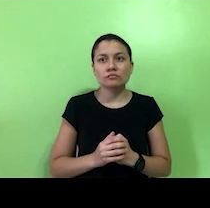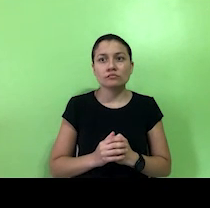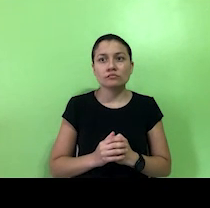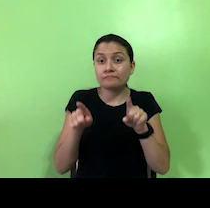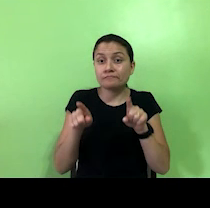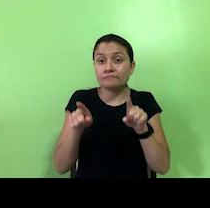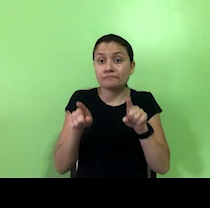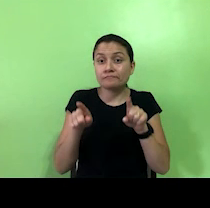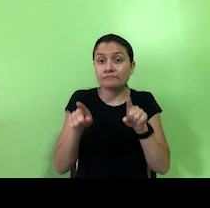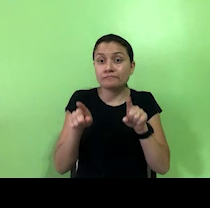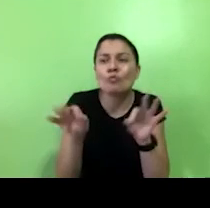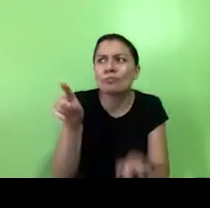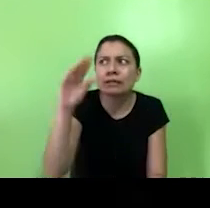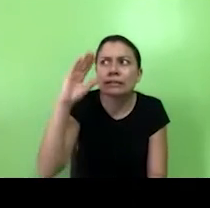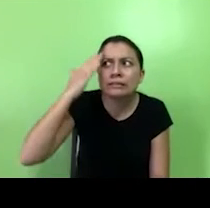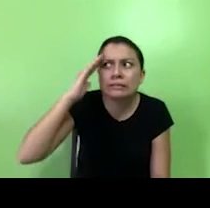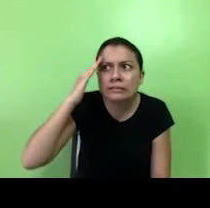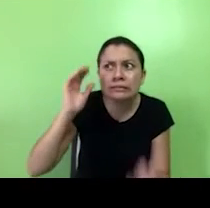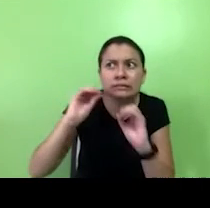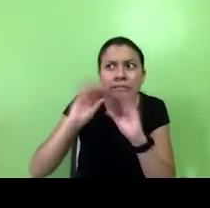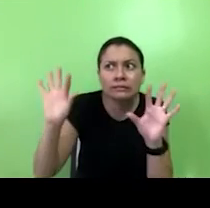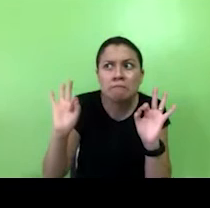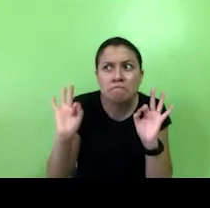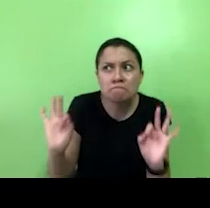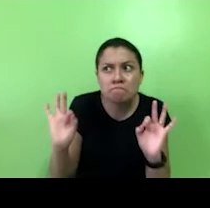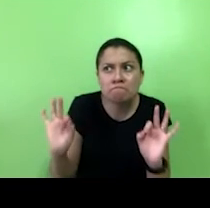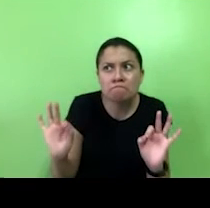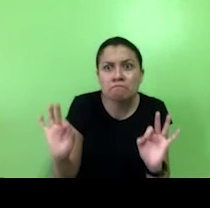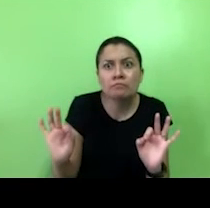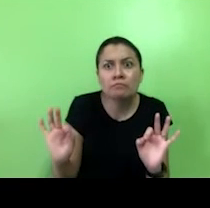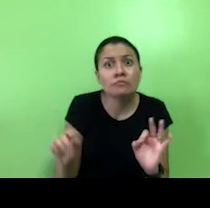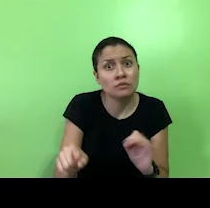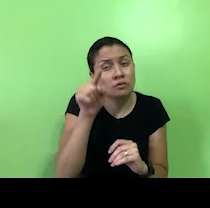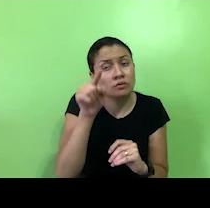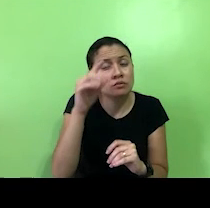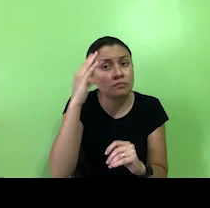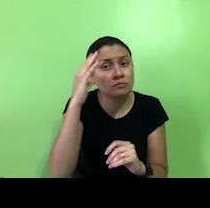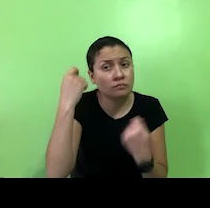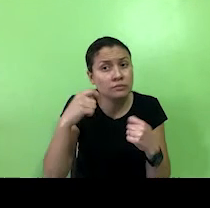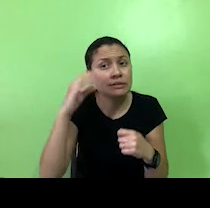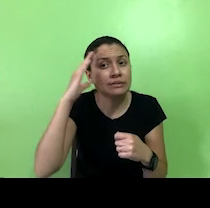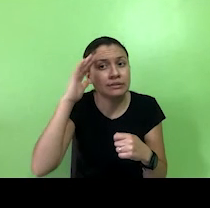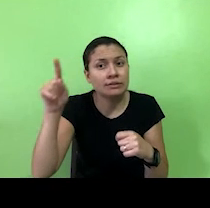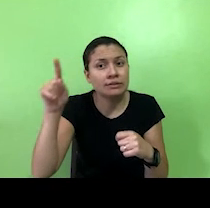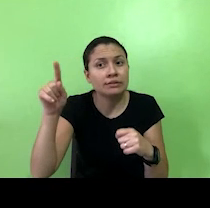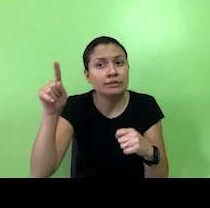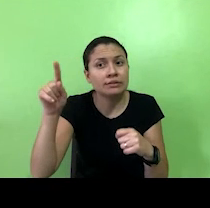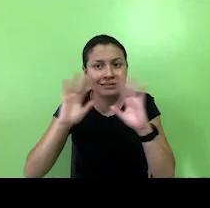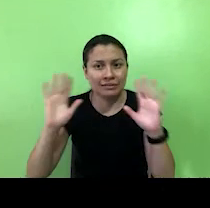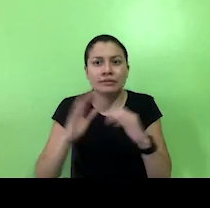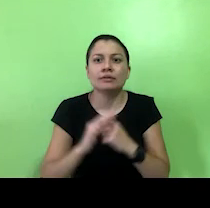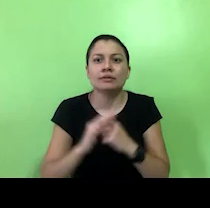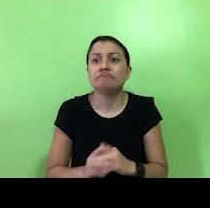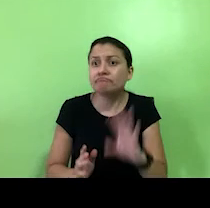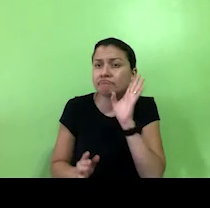entendimento. Esse foi o nosso principal aprendizado com a comunidade surda. É muito legal